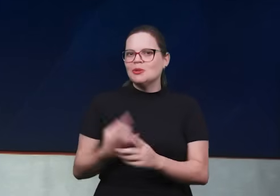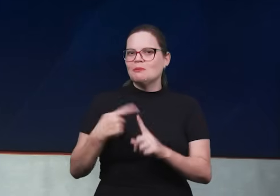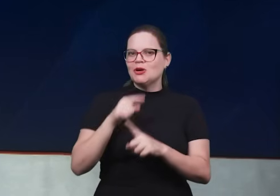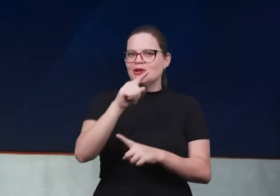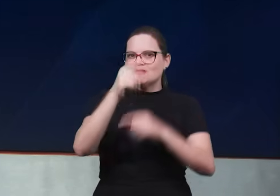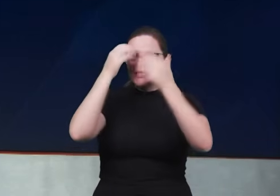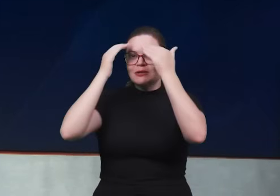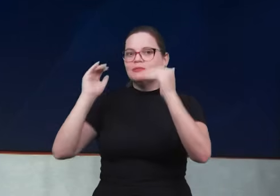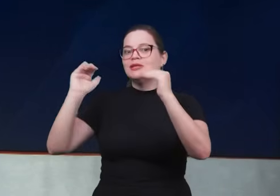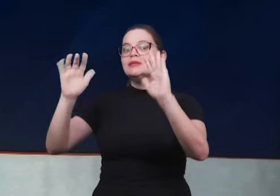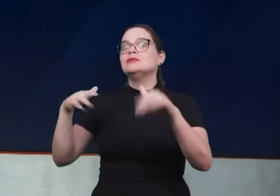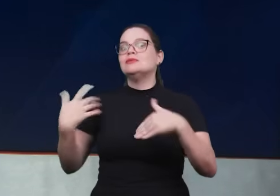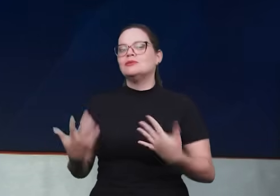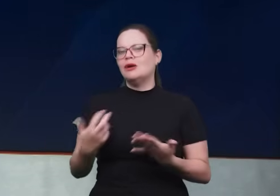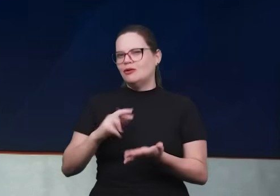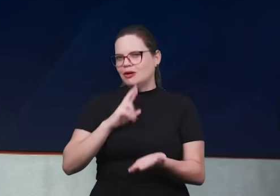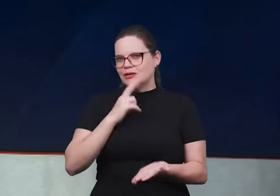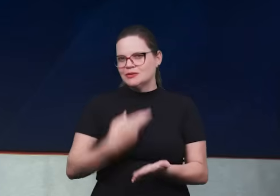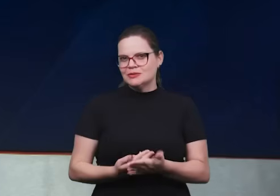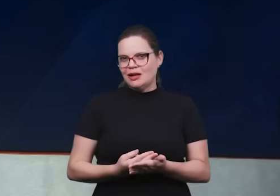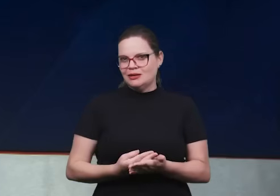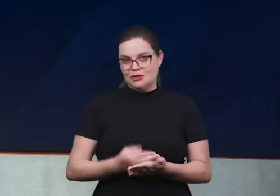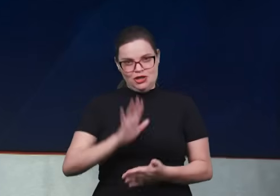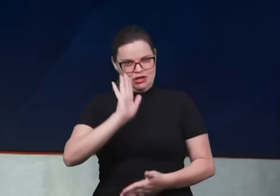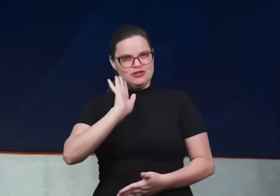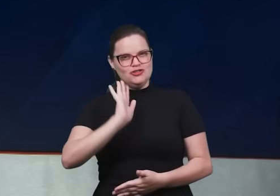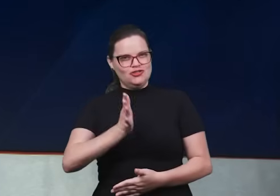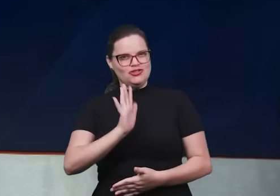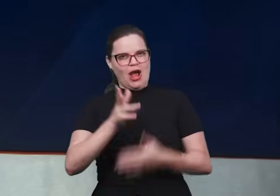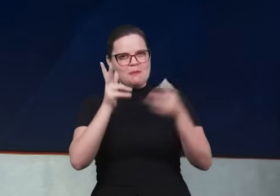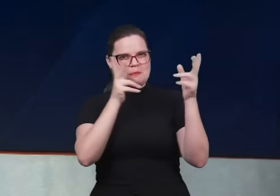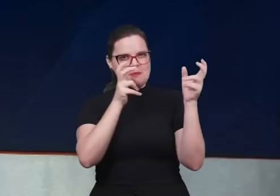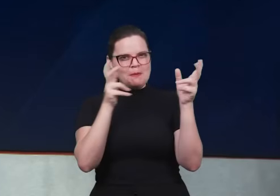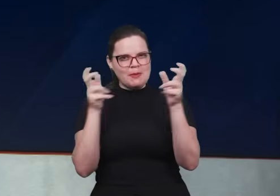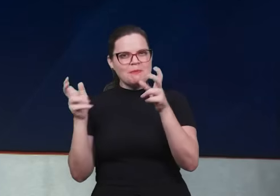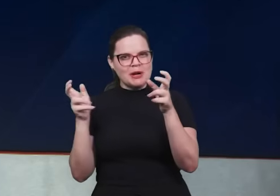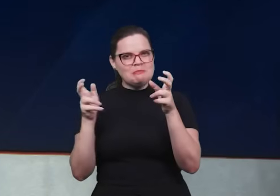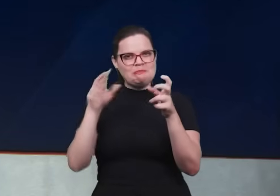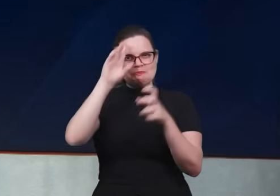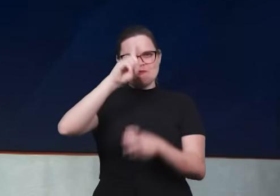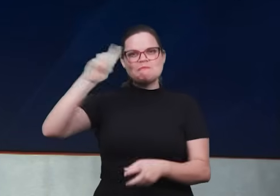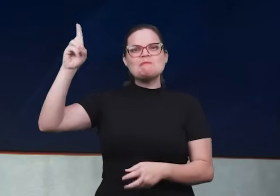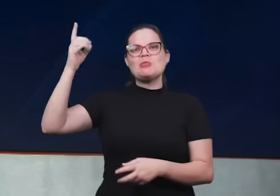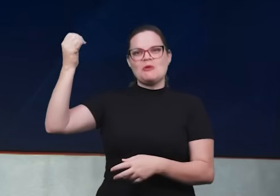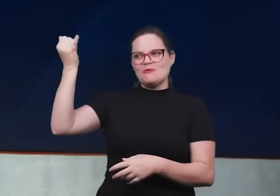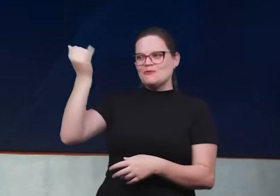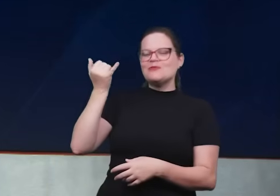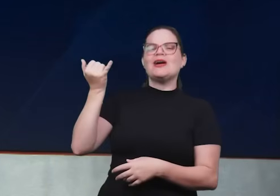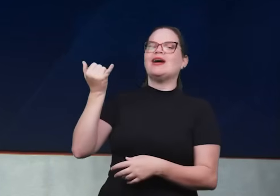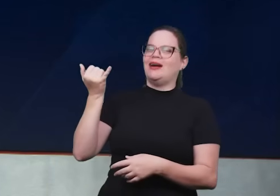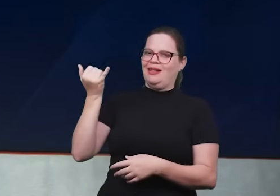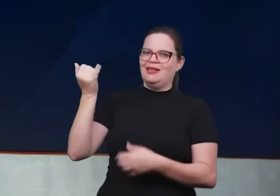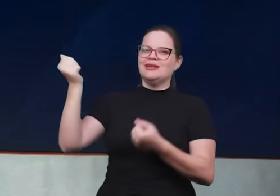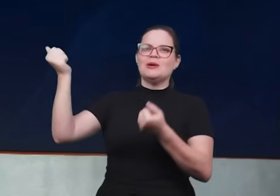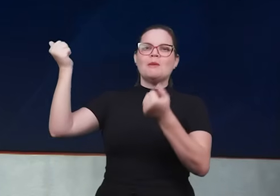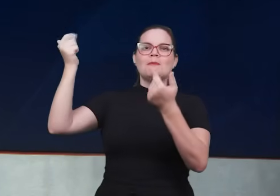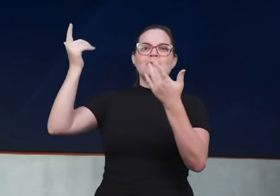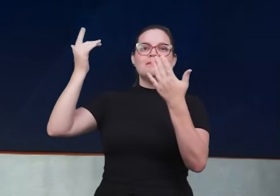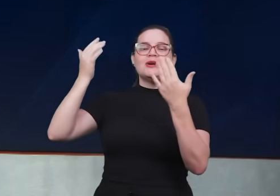ter atendido à voz de Deus? Já pôde perceber que Deus fala na forma como te